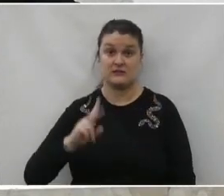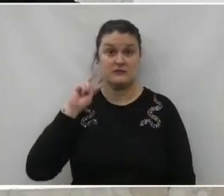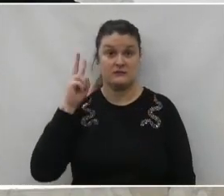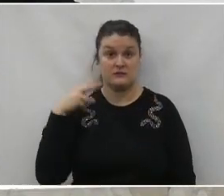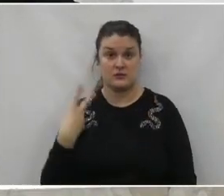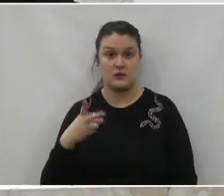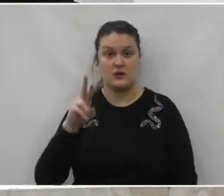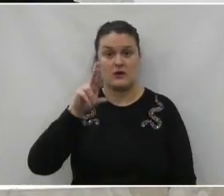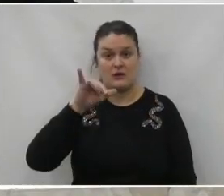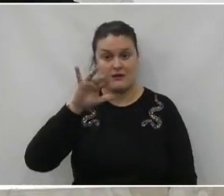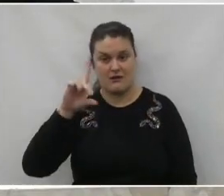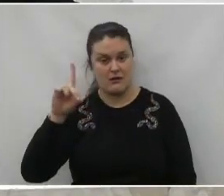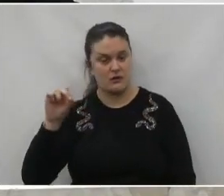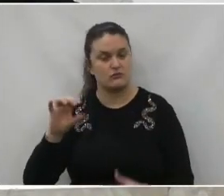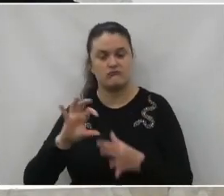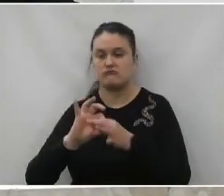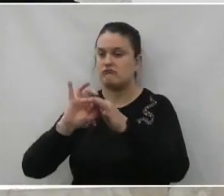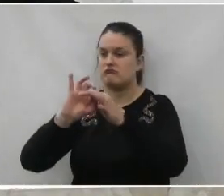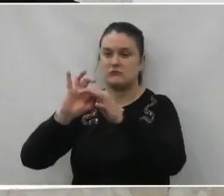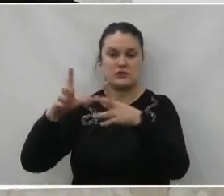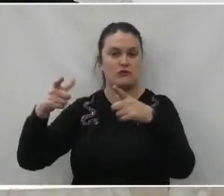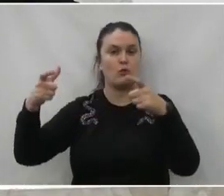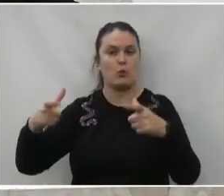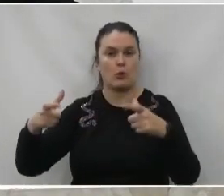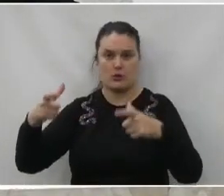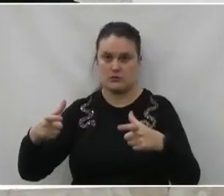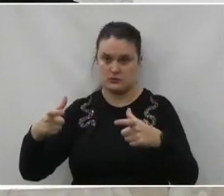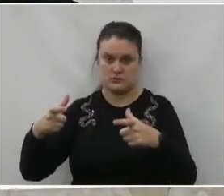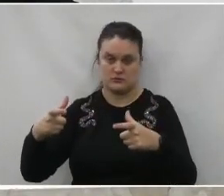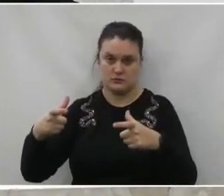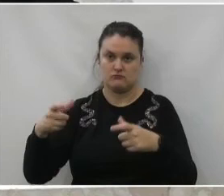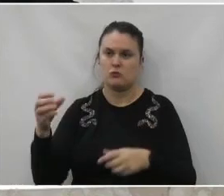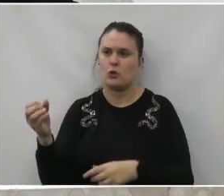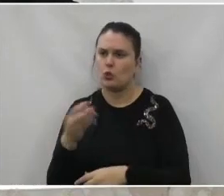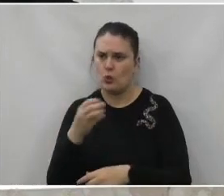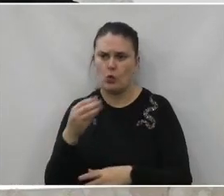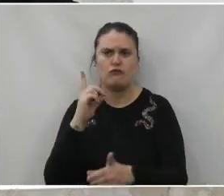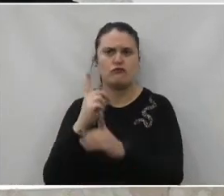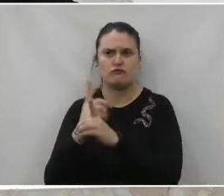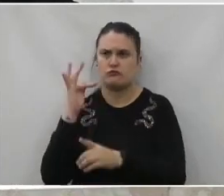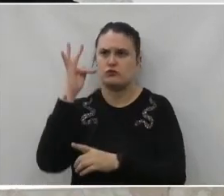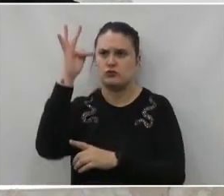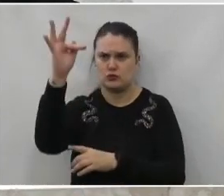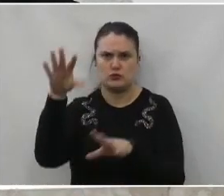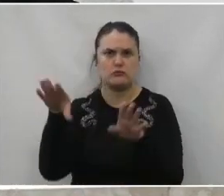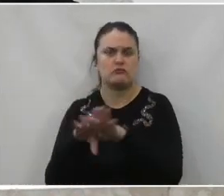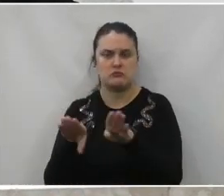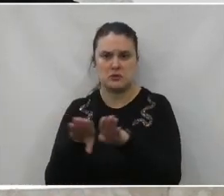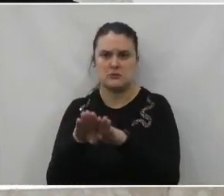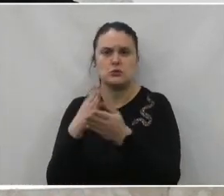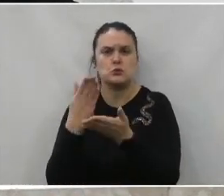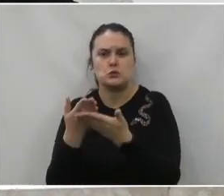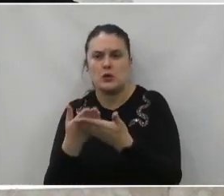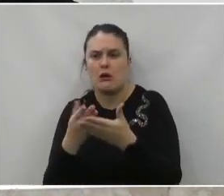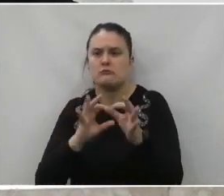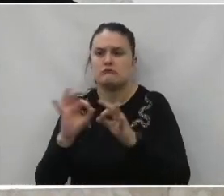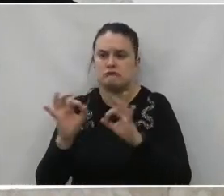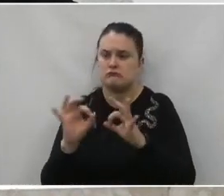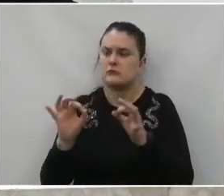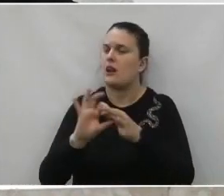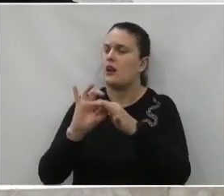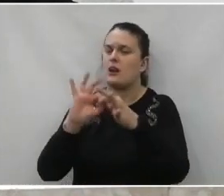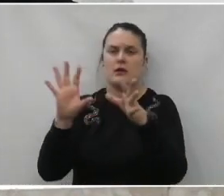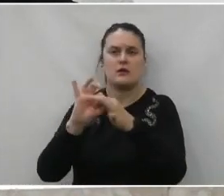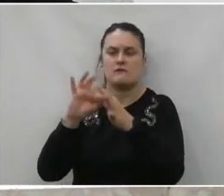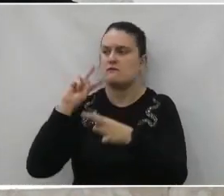Sass, colocou a Câmara à disposição, fisicamente, para novos encontros e intelectualmente, deixando aberta a manifestação